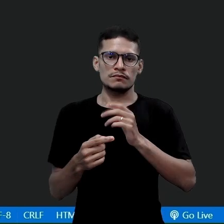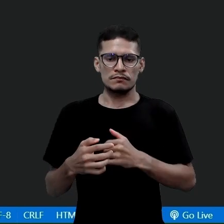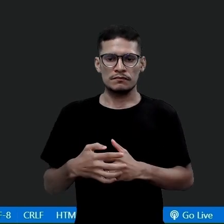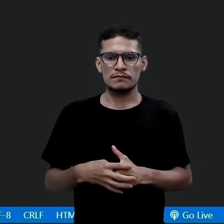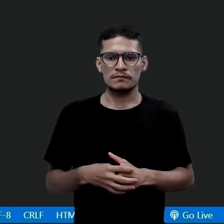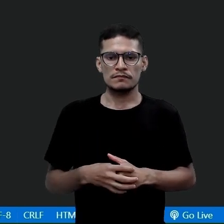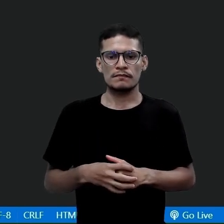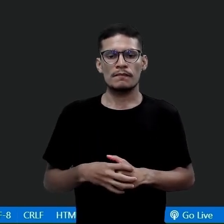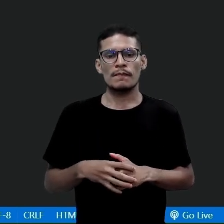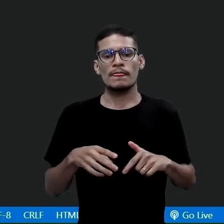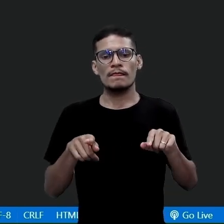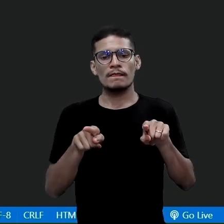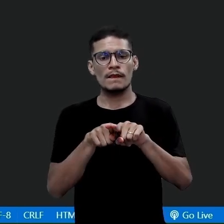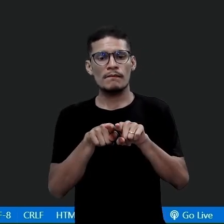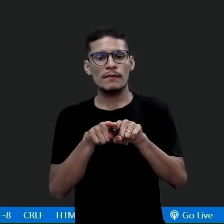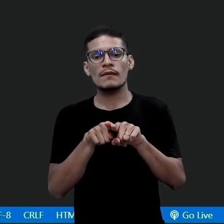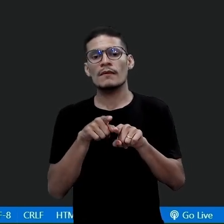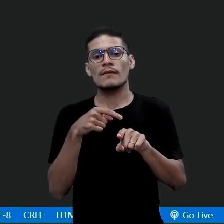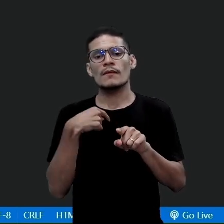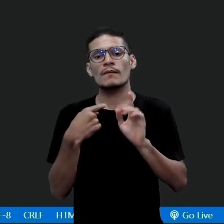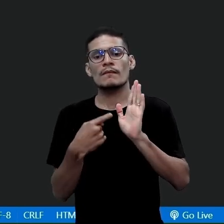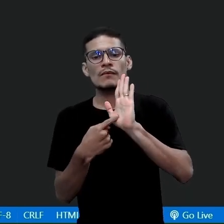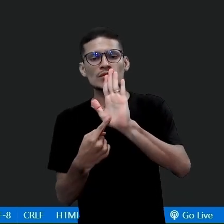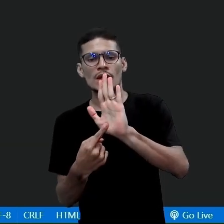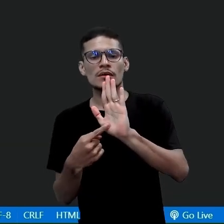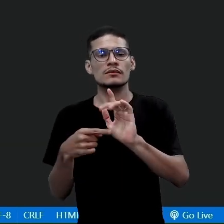Vou criar os parágrafos para apresentar os valores